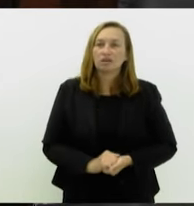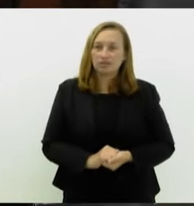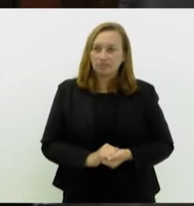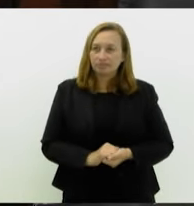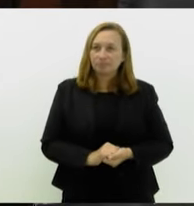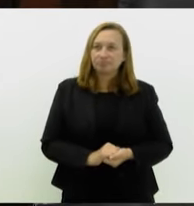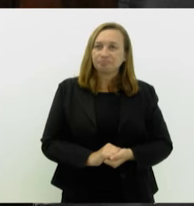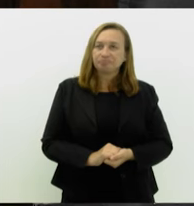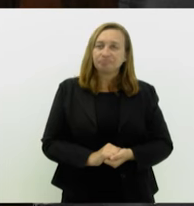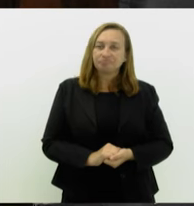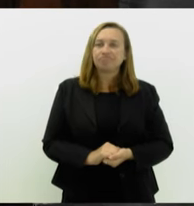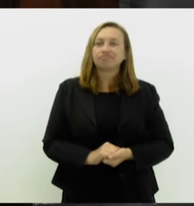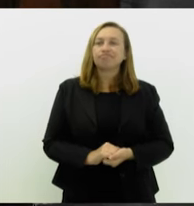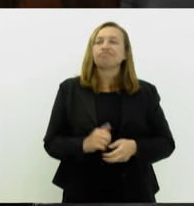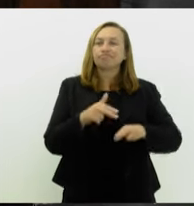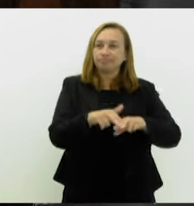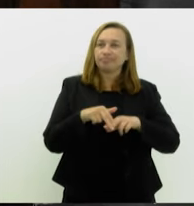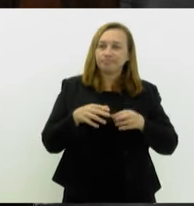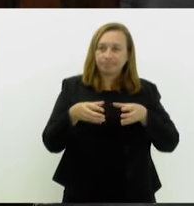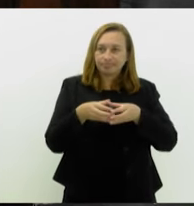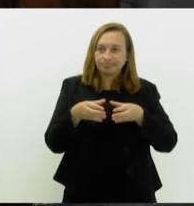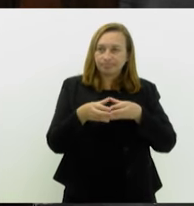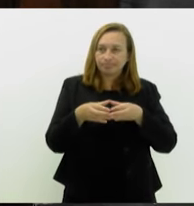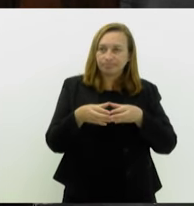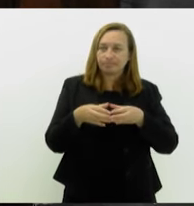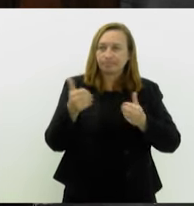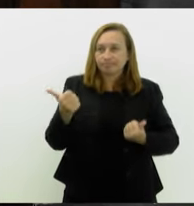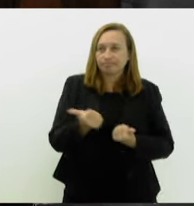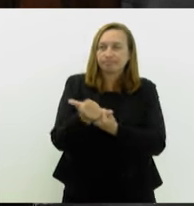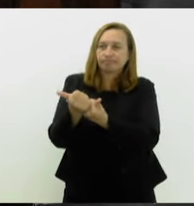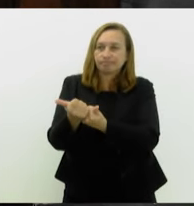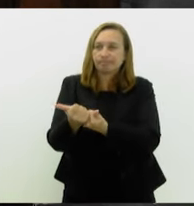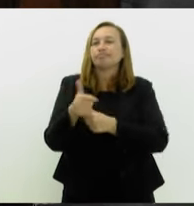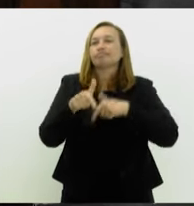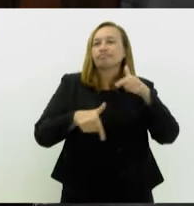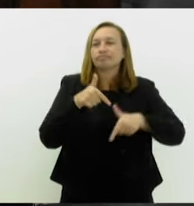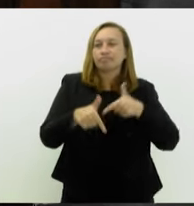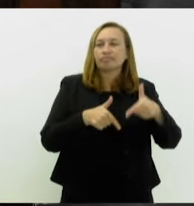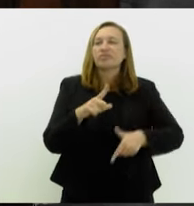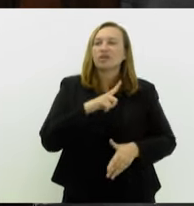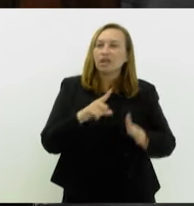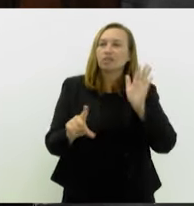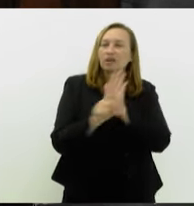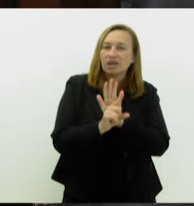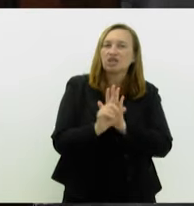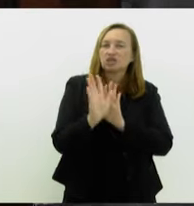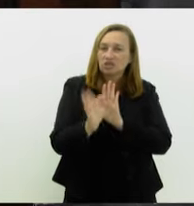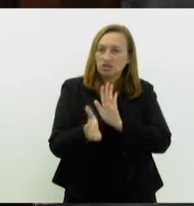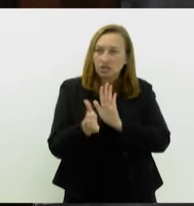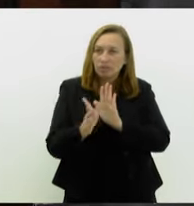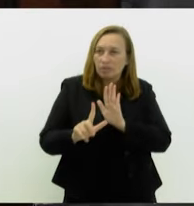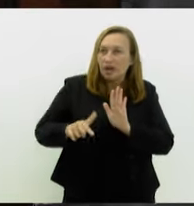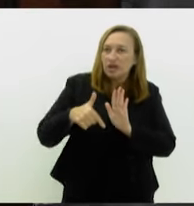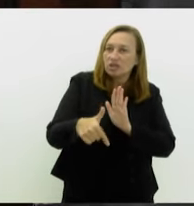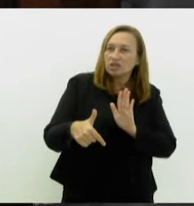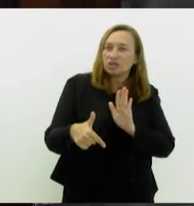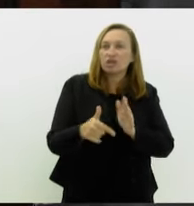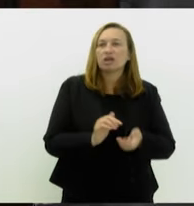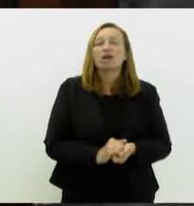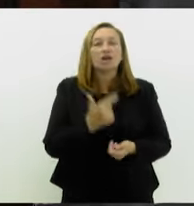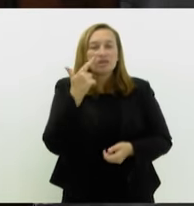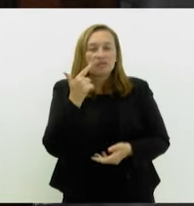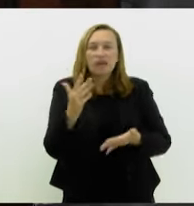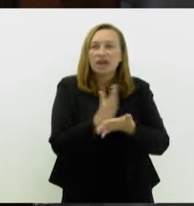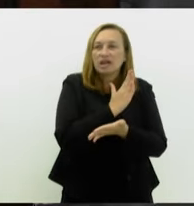e esse é o motivo da caravana trabalhar em parceria que nós temos legislação já para punir então a gente vê muitas